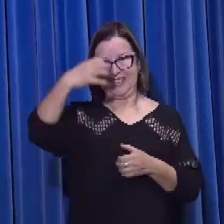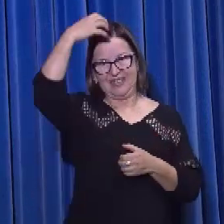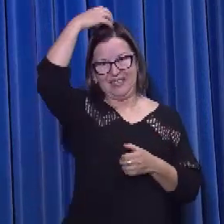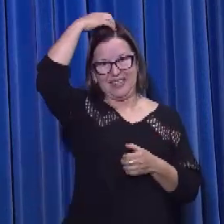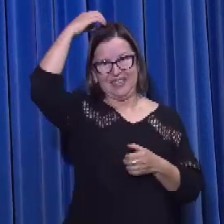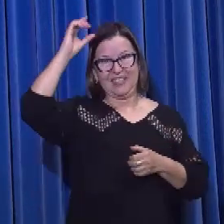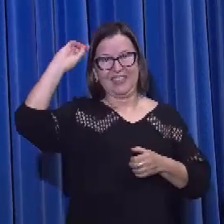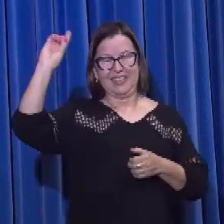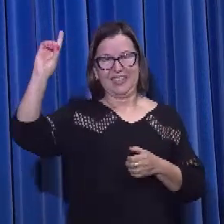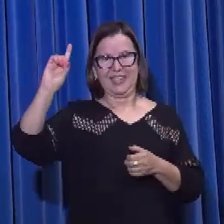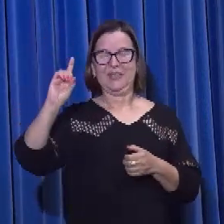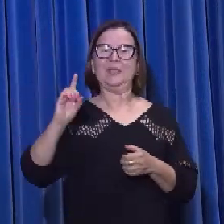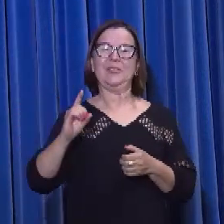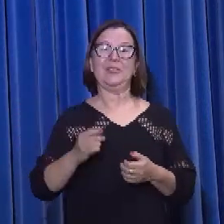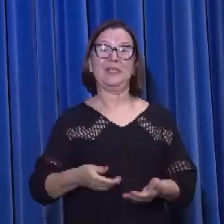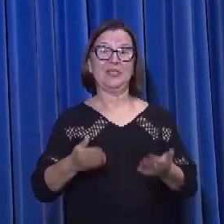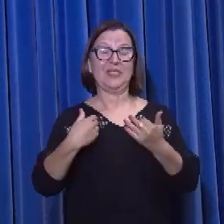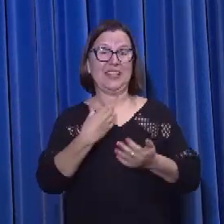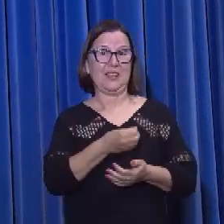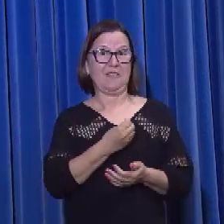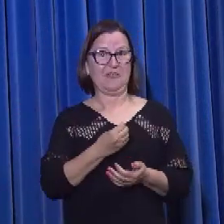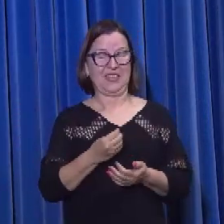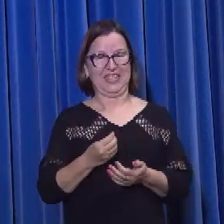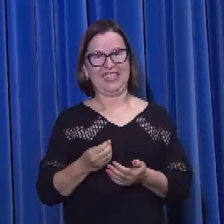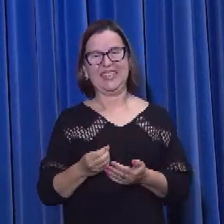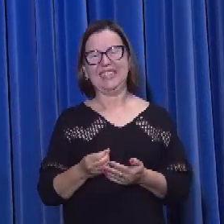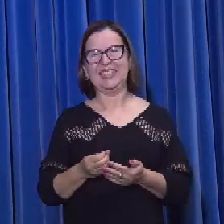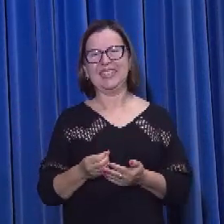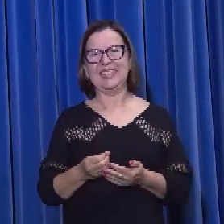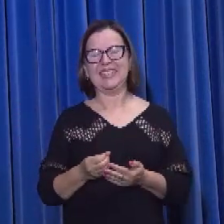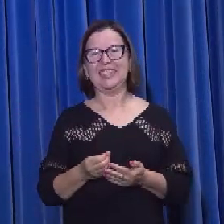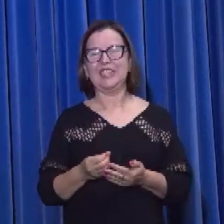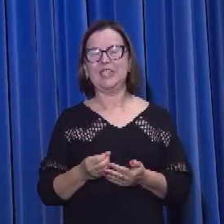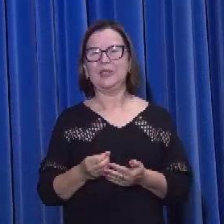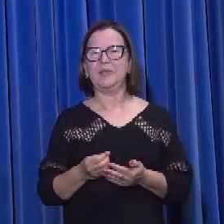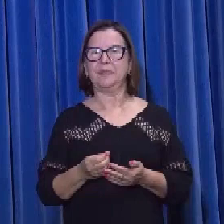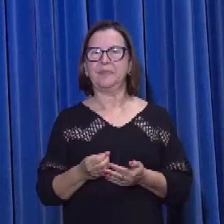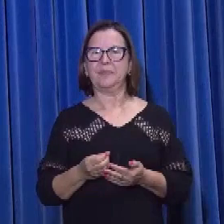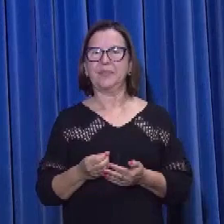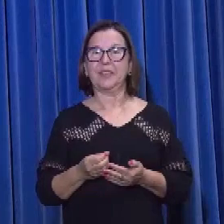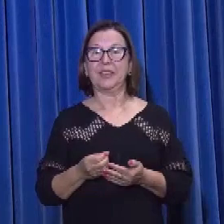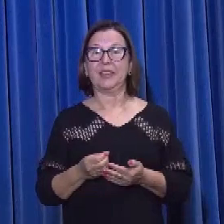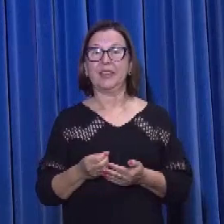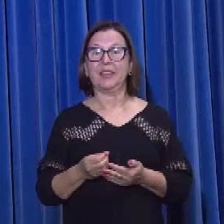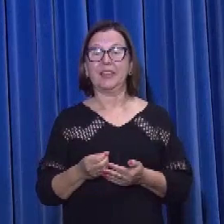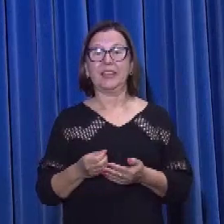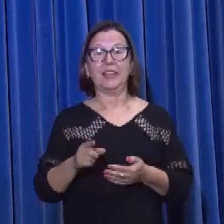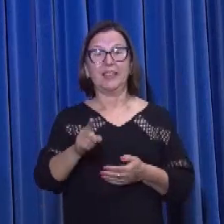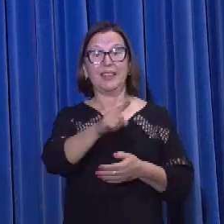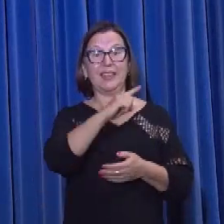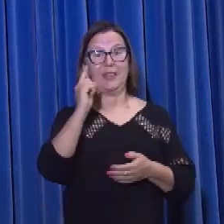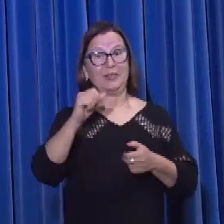vida, capacitando-os a ouvirem a voz e crerem nele.